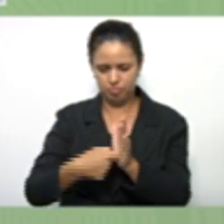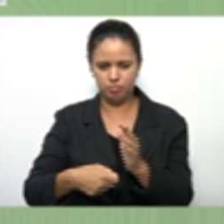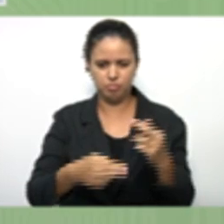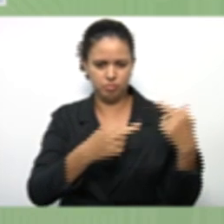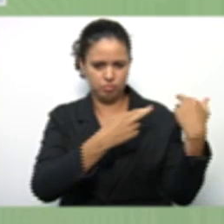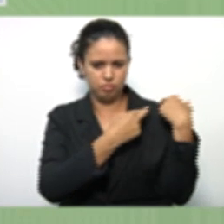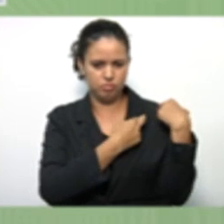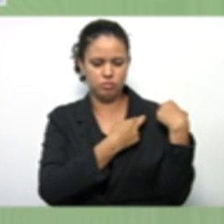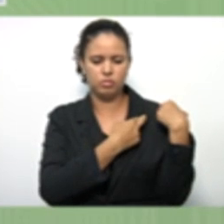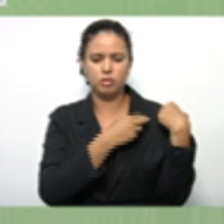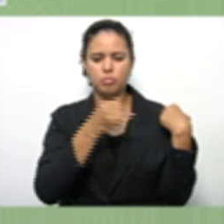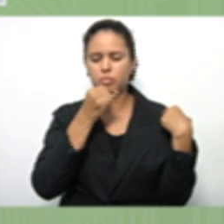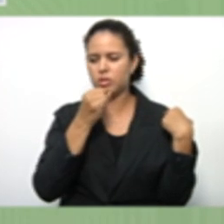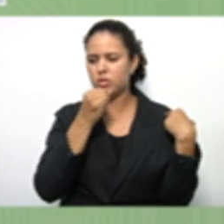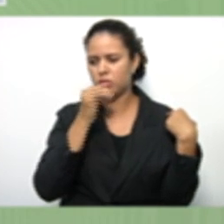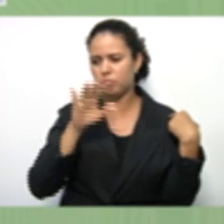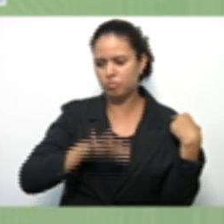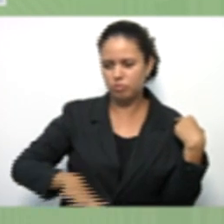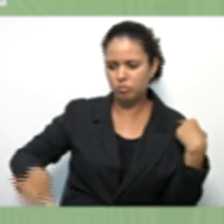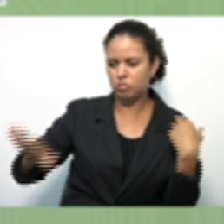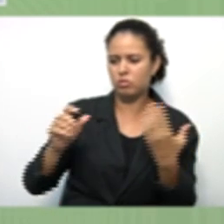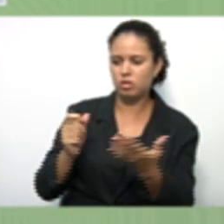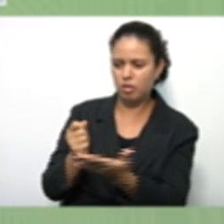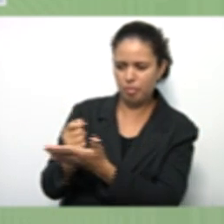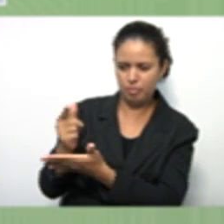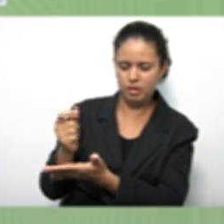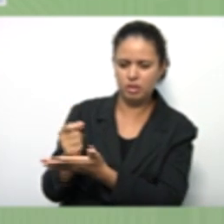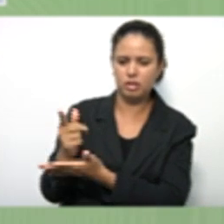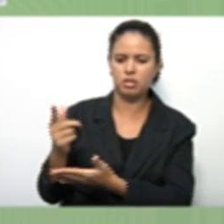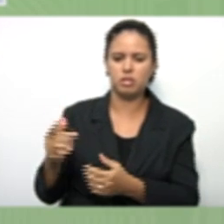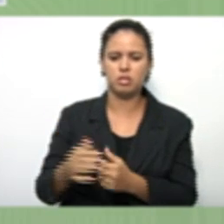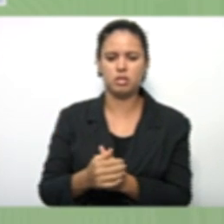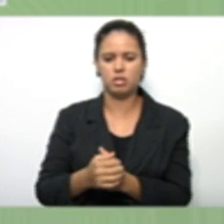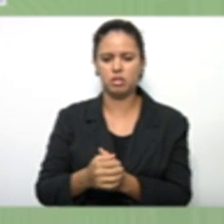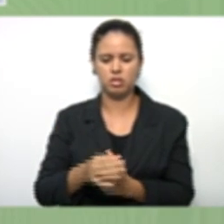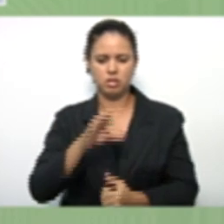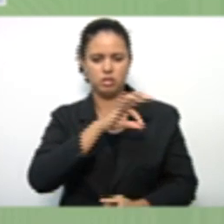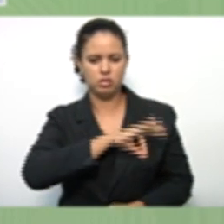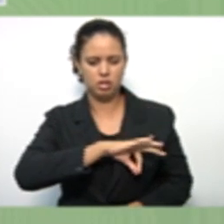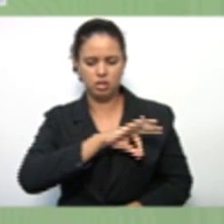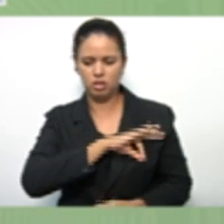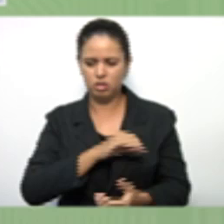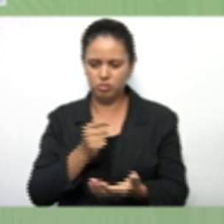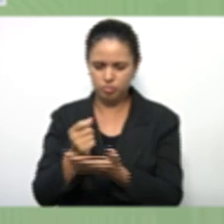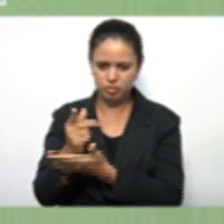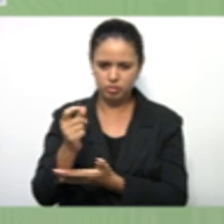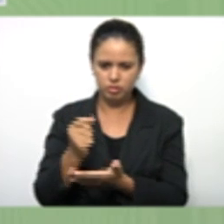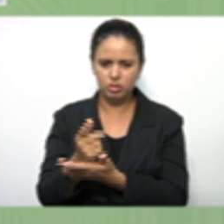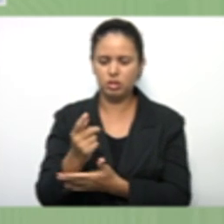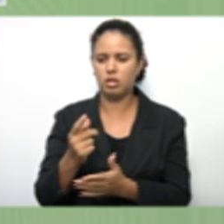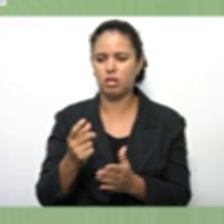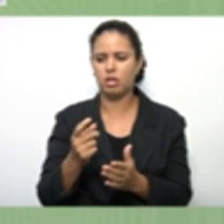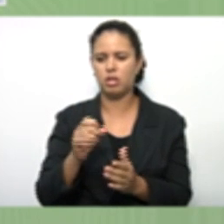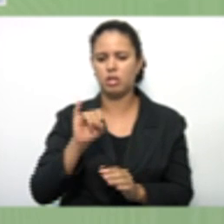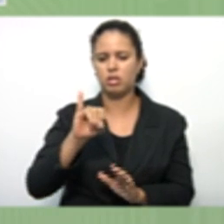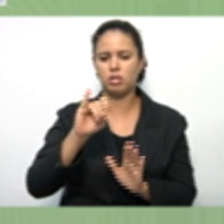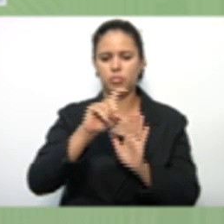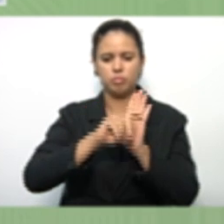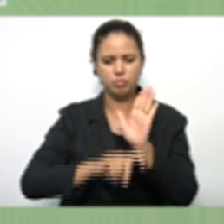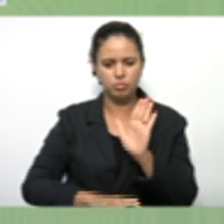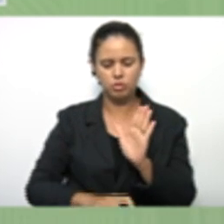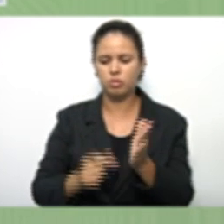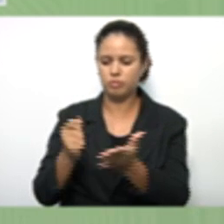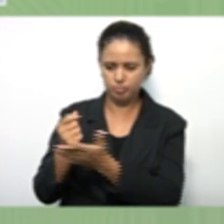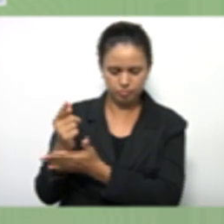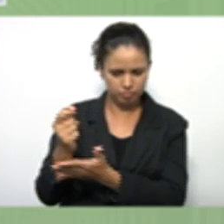nós temos os fornecedores a pagar, nós temos salários a pagar e impostos a pagar. Nós